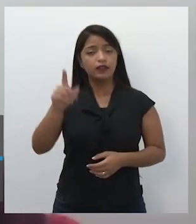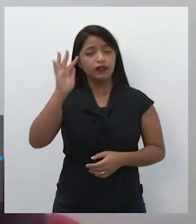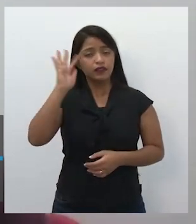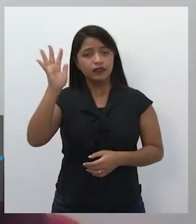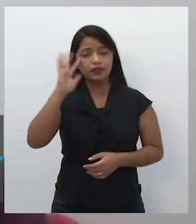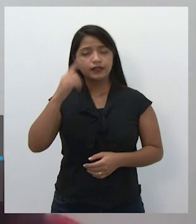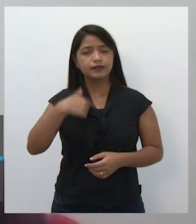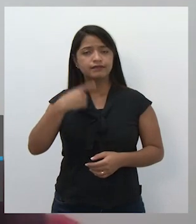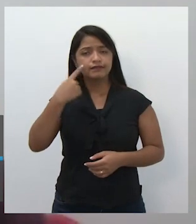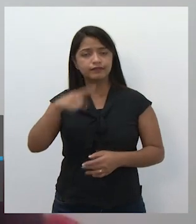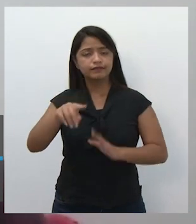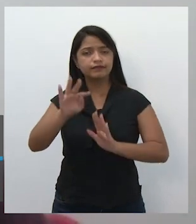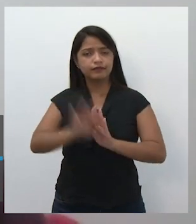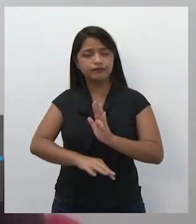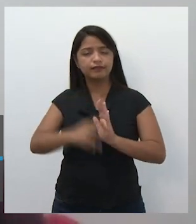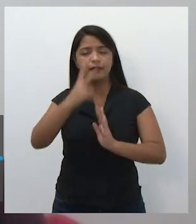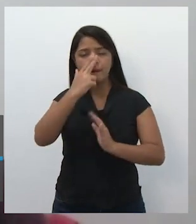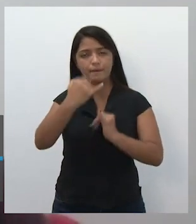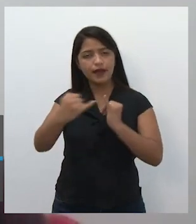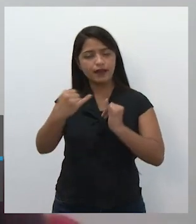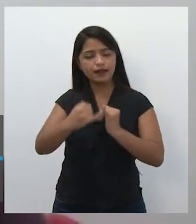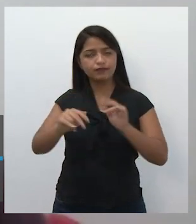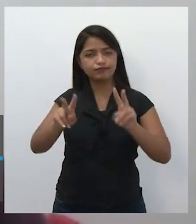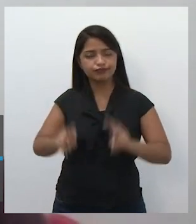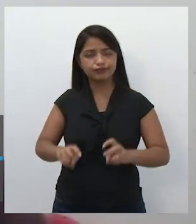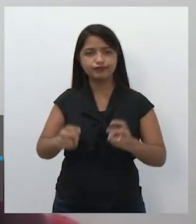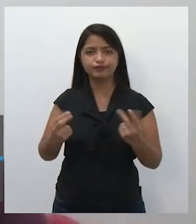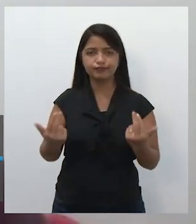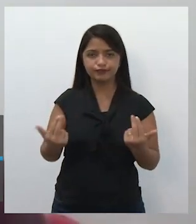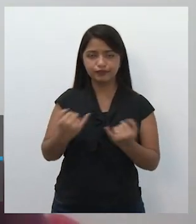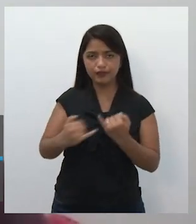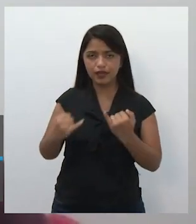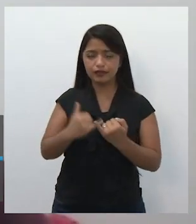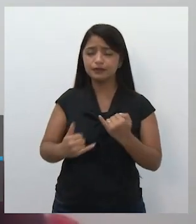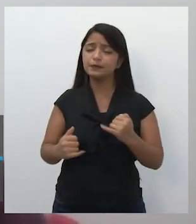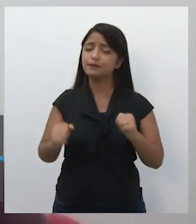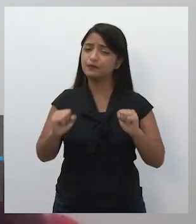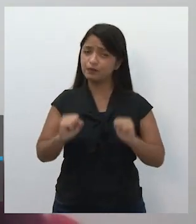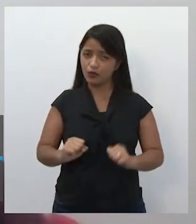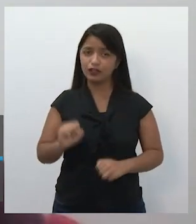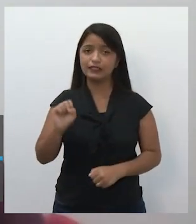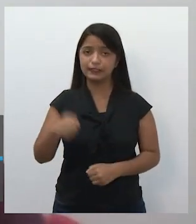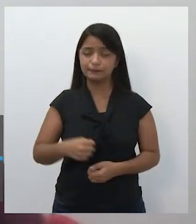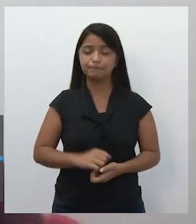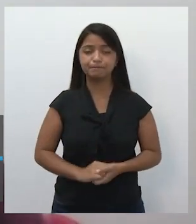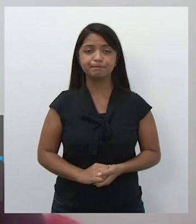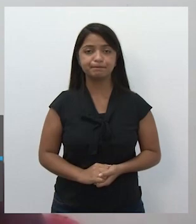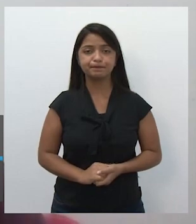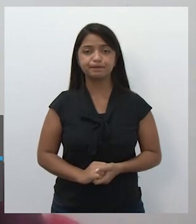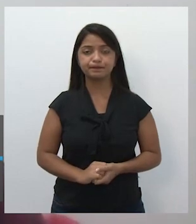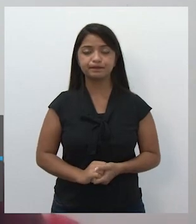história eu vi um texto parecido que fala também disso. Então isso pode acontecer, sim, tá?